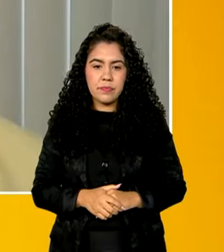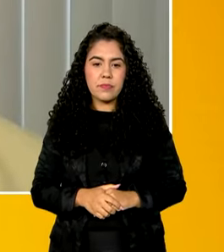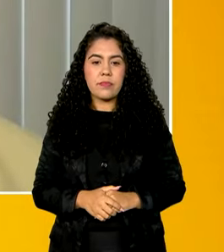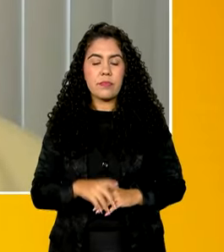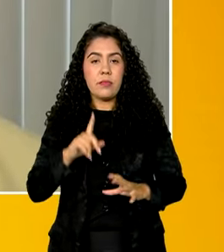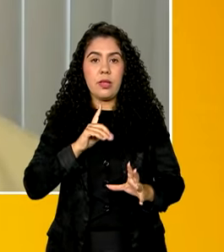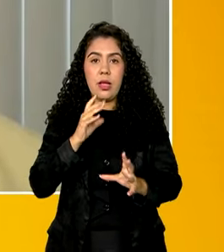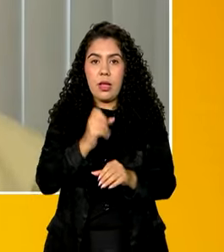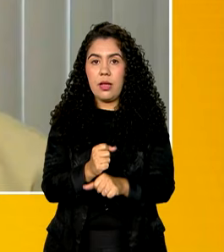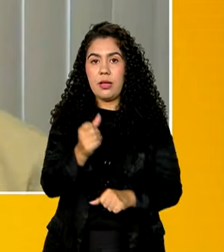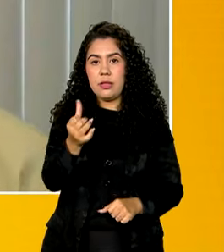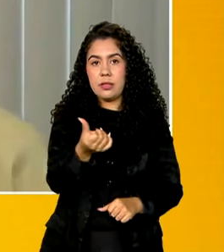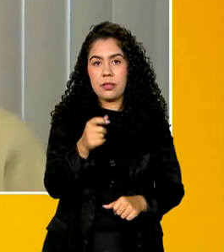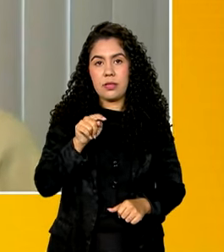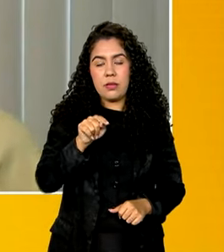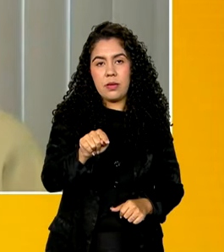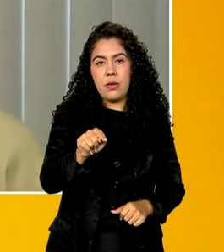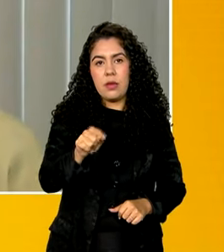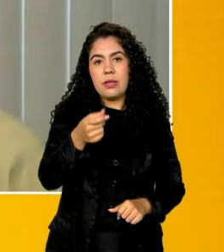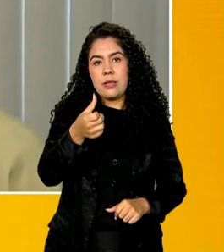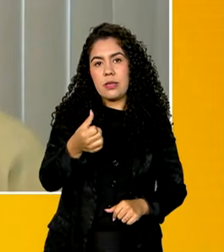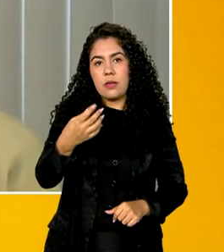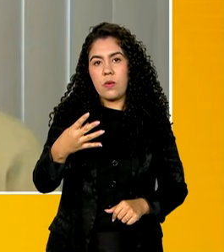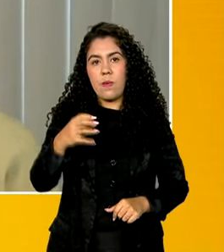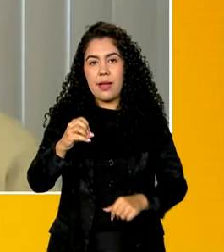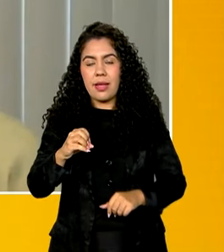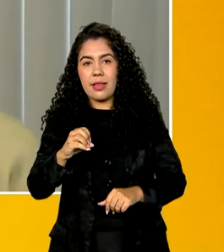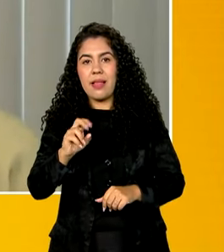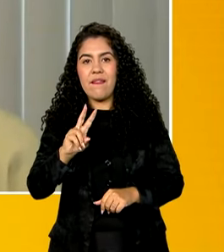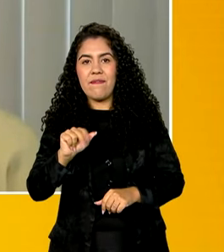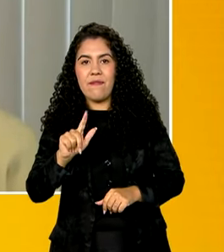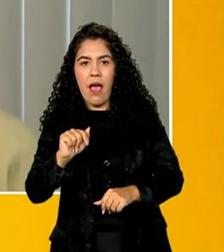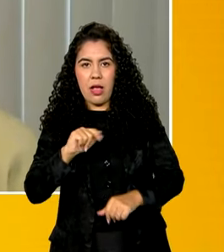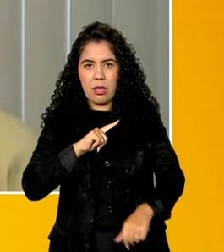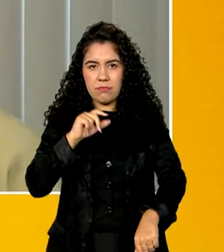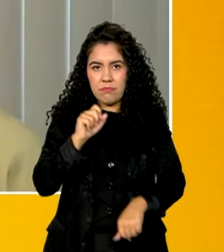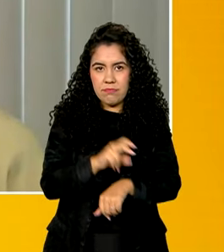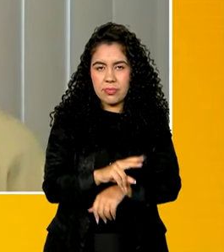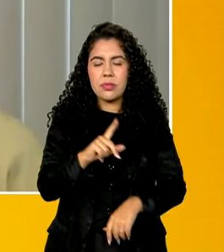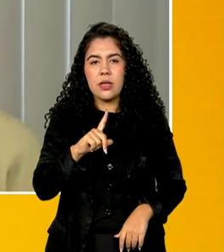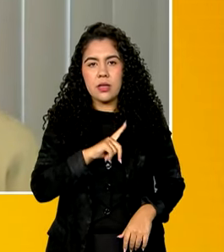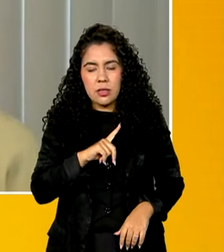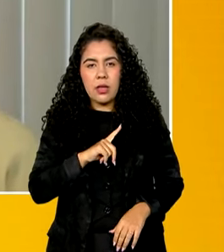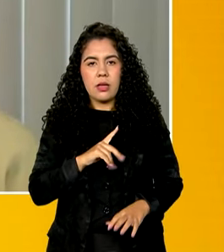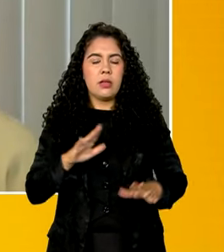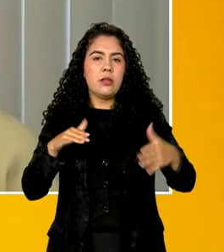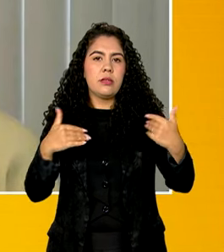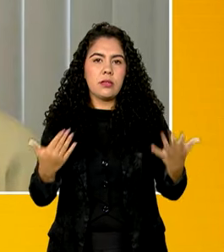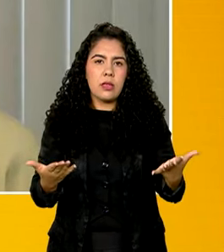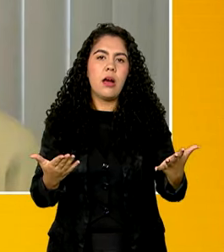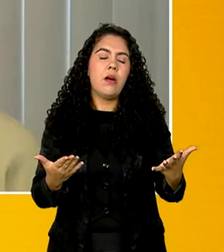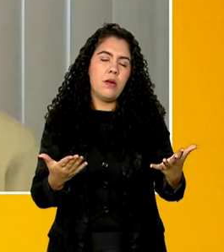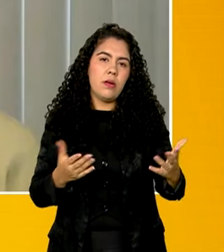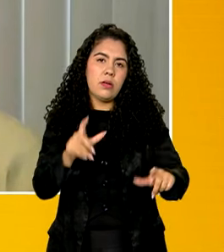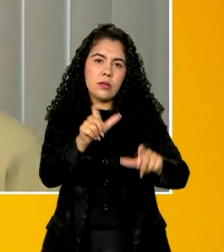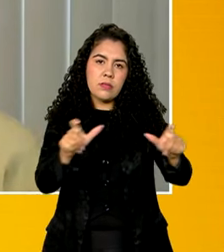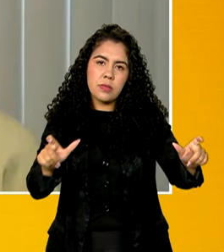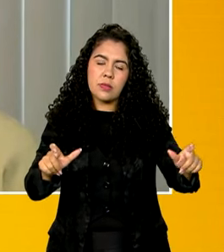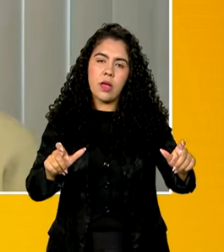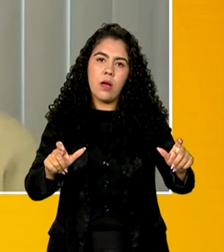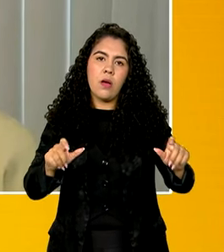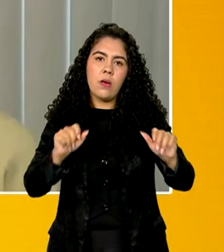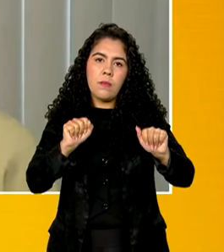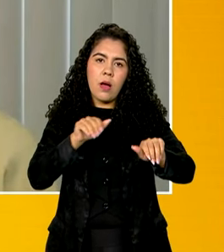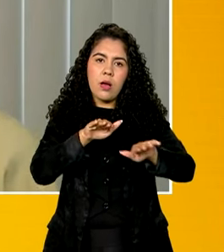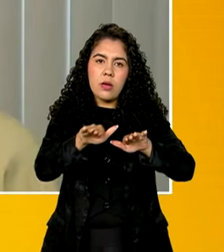temos 6.640 vagas e, como sempre acontece em concursos, né, há a possibilidade das pessoas serem